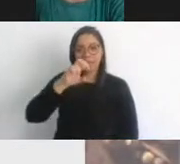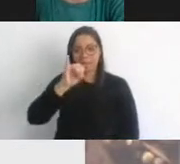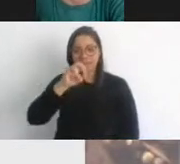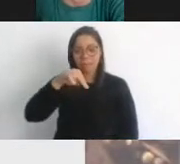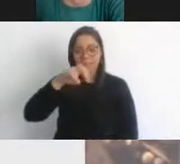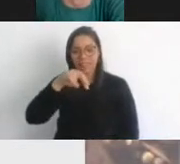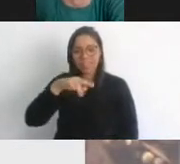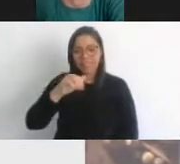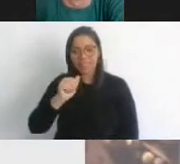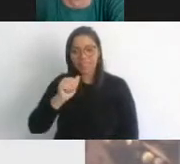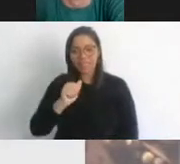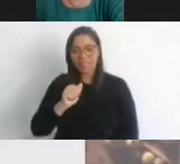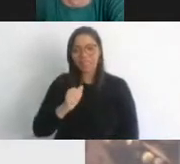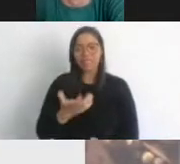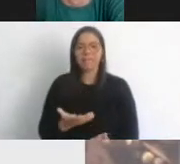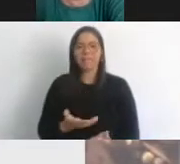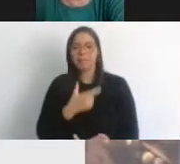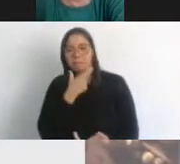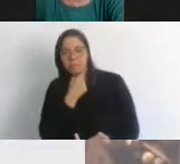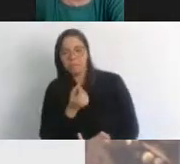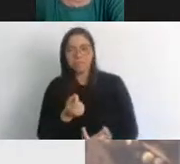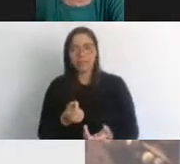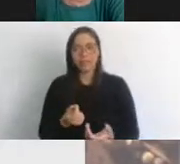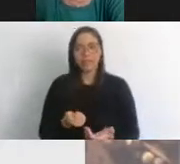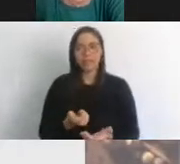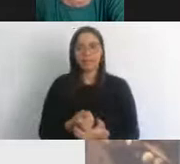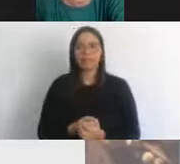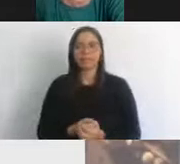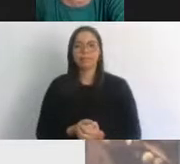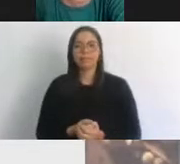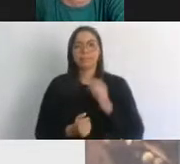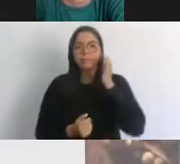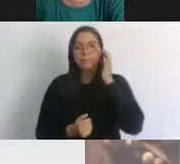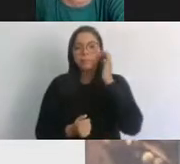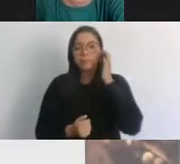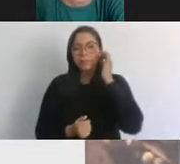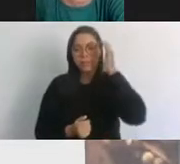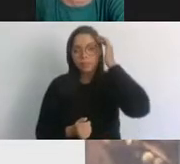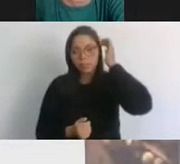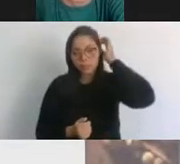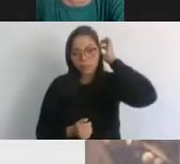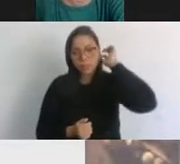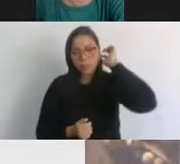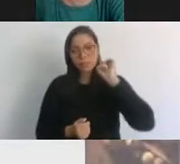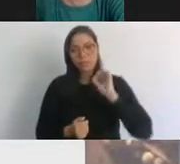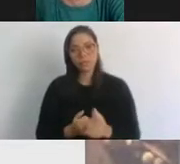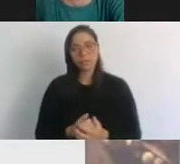fala de quanto em quantos substantivos vamos lá é essa essa